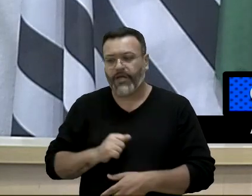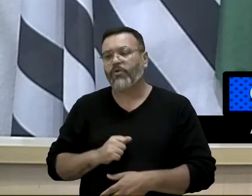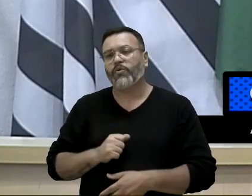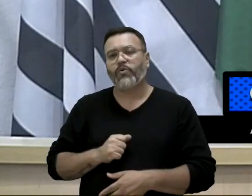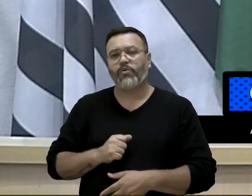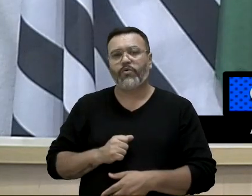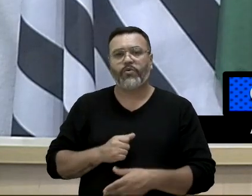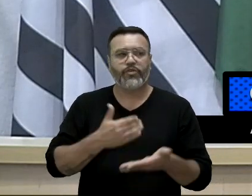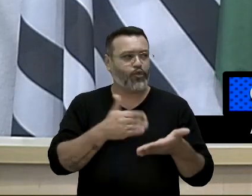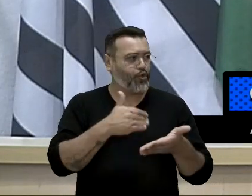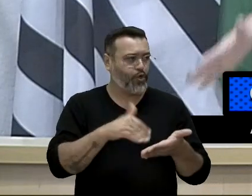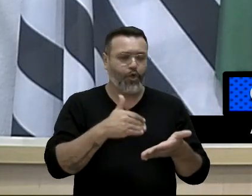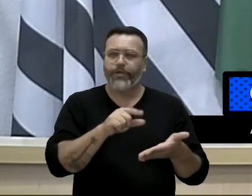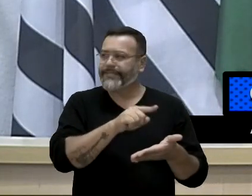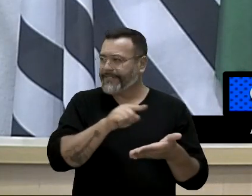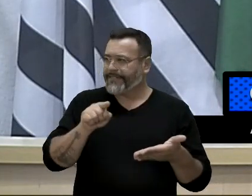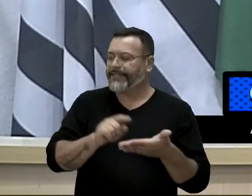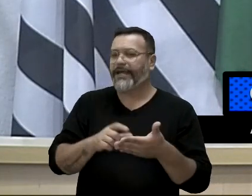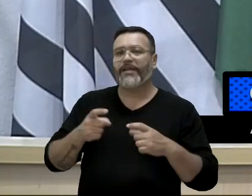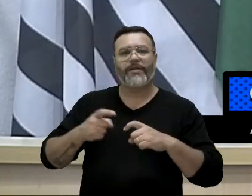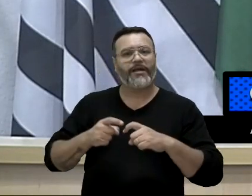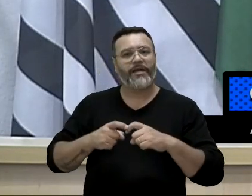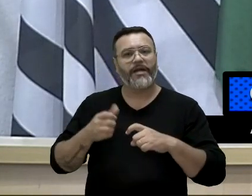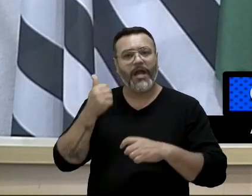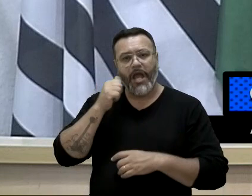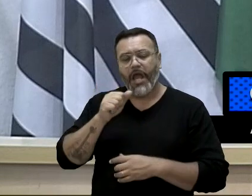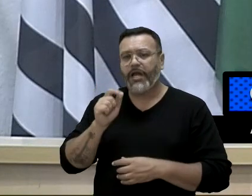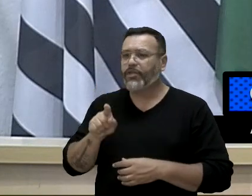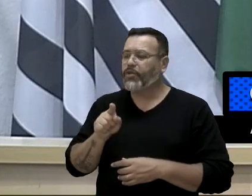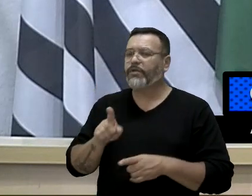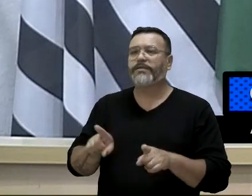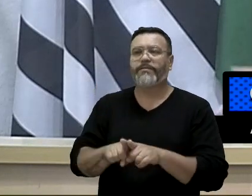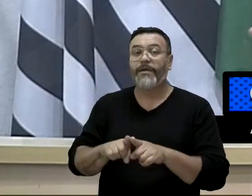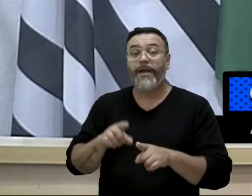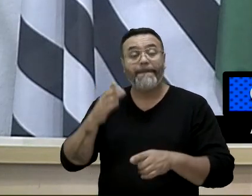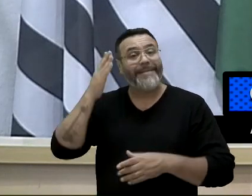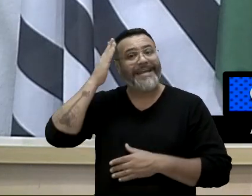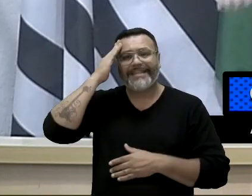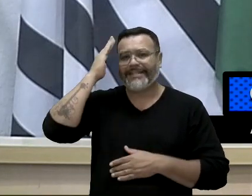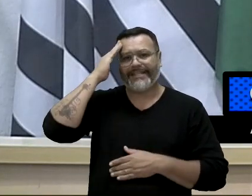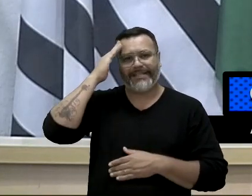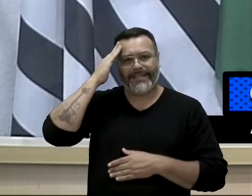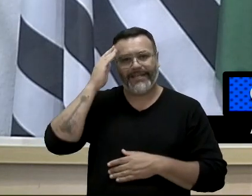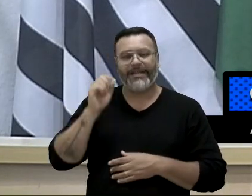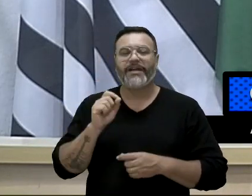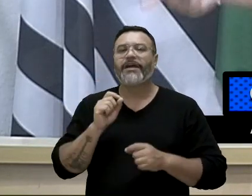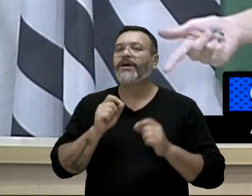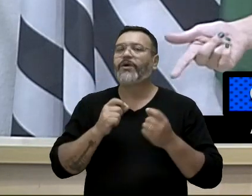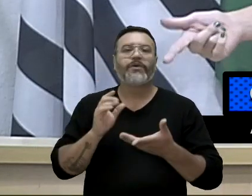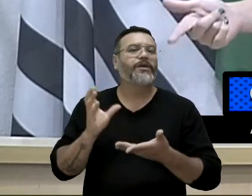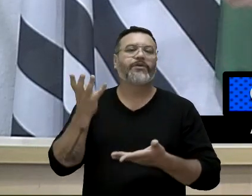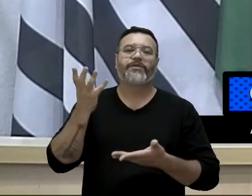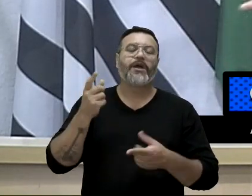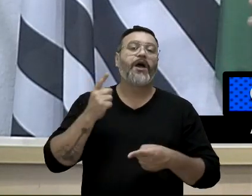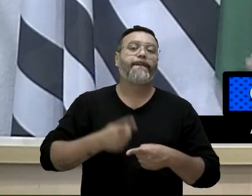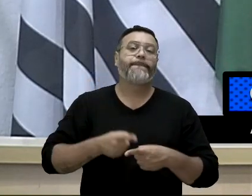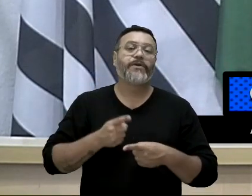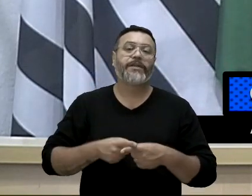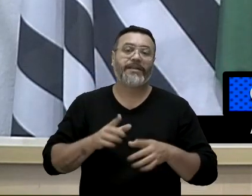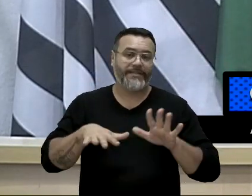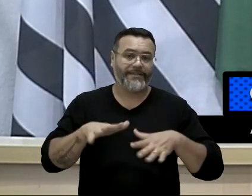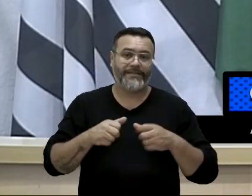Pelogia, a própria doutora Simone, para entender o que aconteceu, porque senão a gente acaba inclusive compartilhando